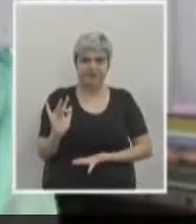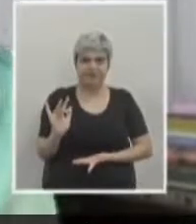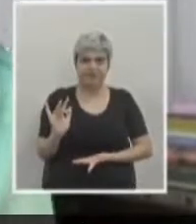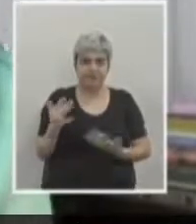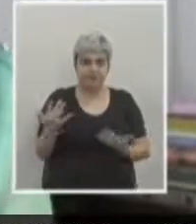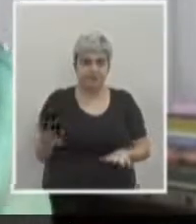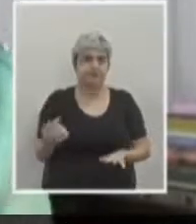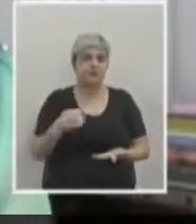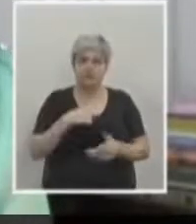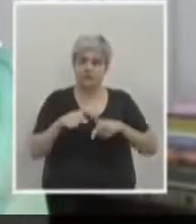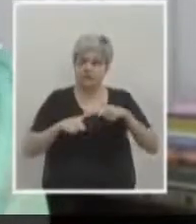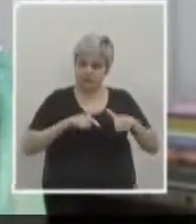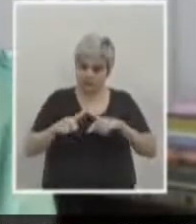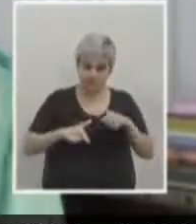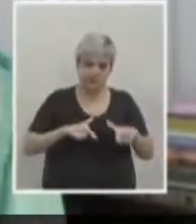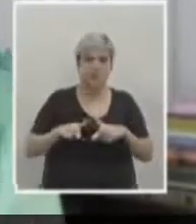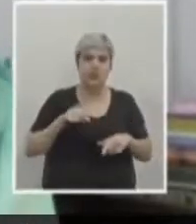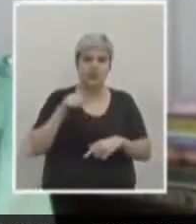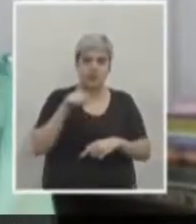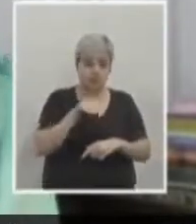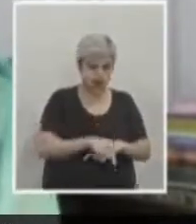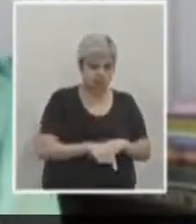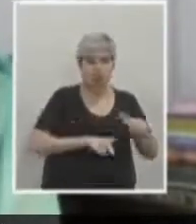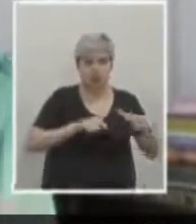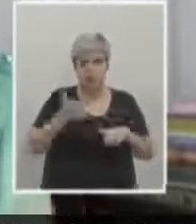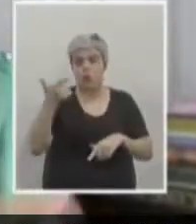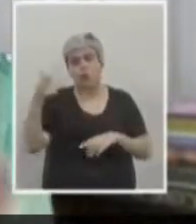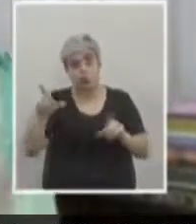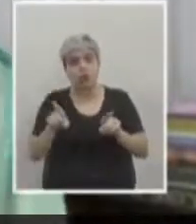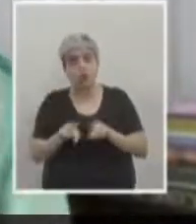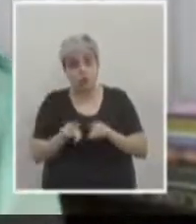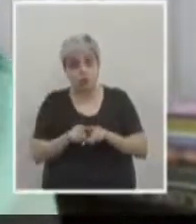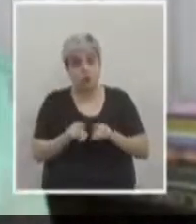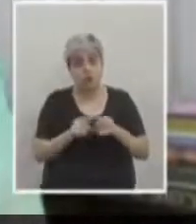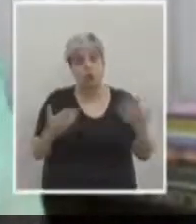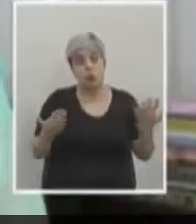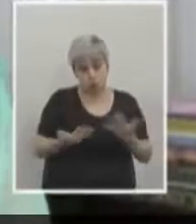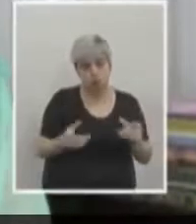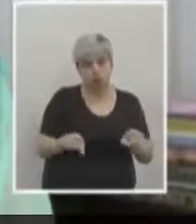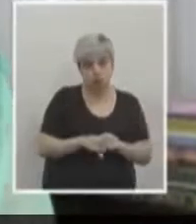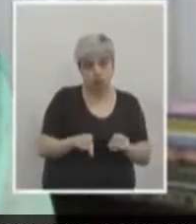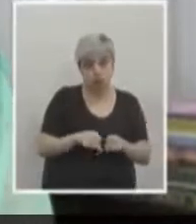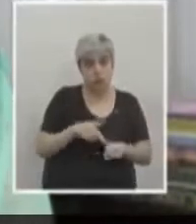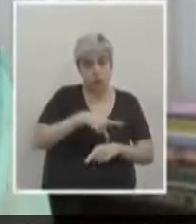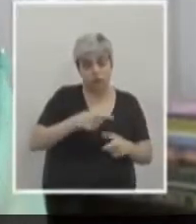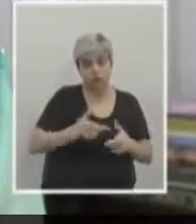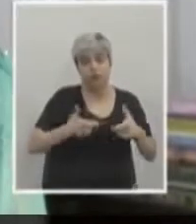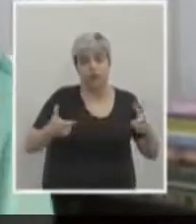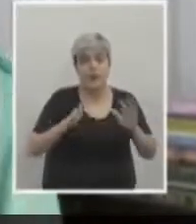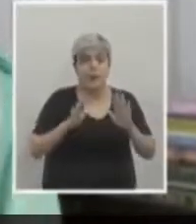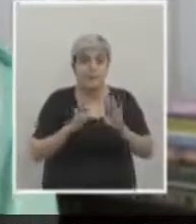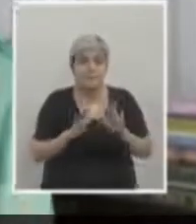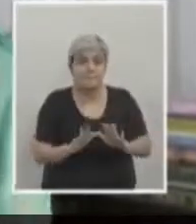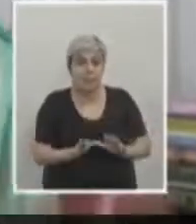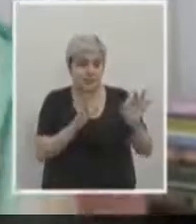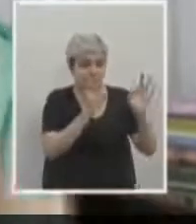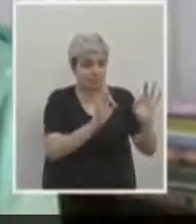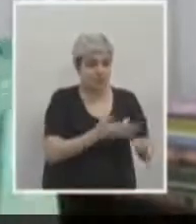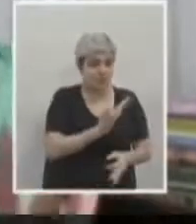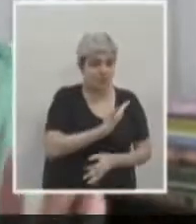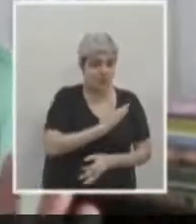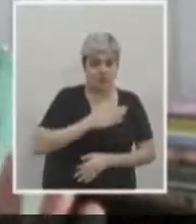educação especial, eu tenho a extensão em carga horária, eu hoje estou de extensão de carga horária, né? Mas eu não acho justo com os outros colegas. Se eu fosse